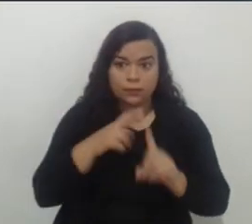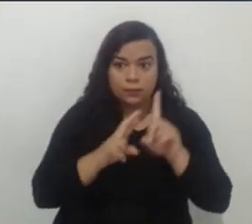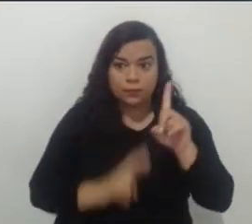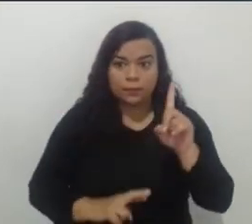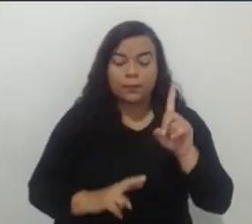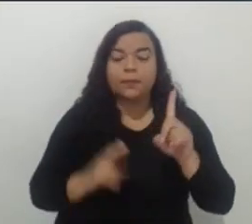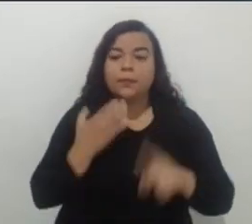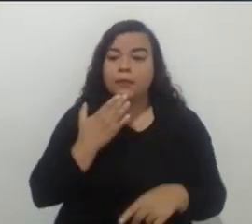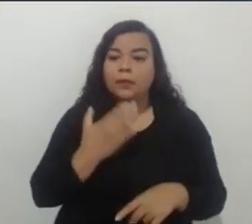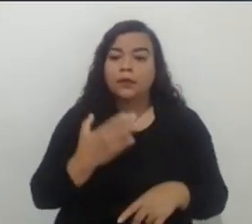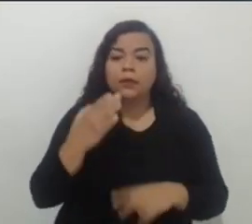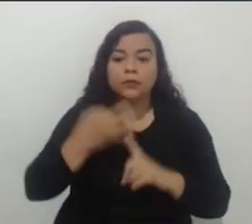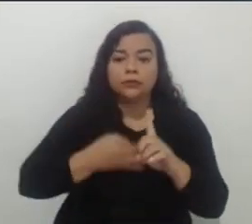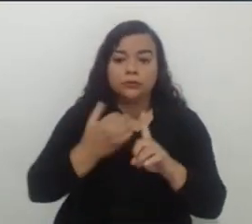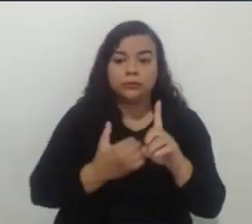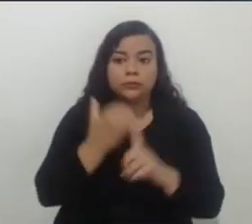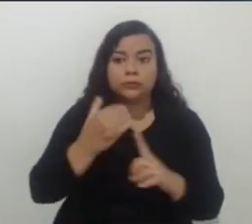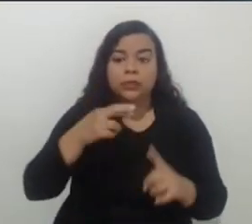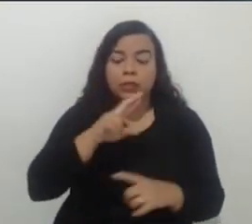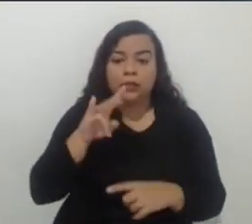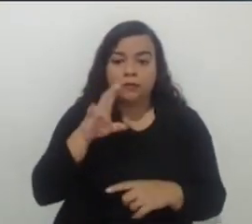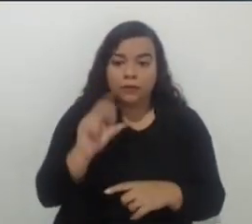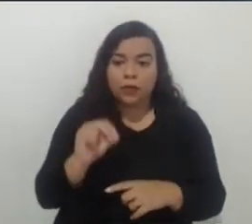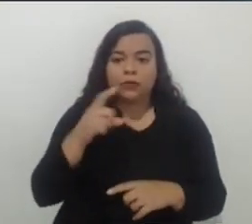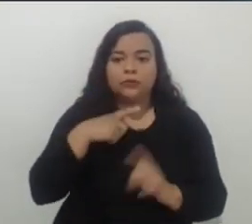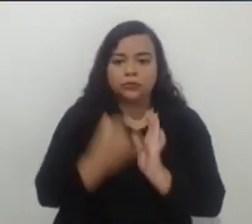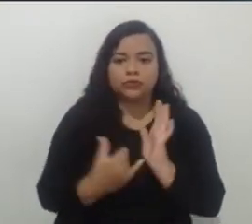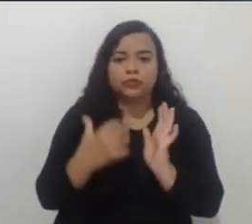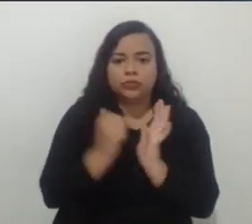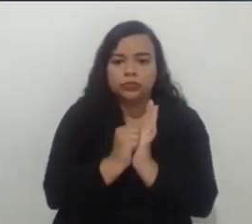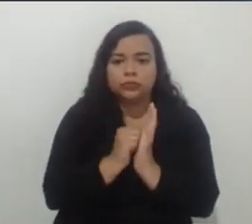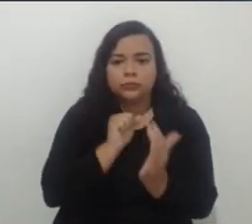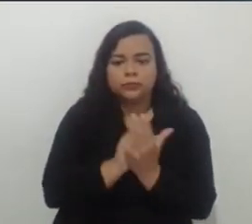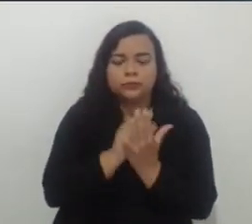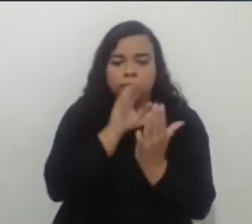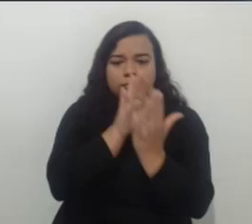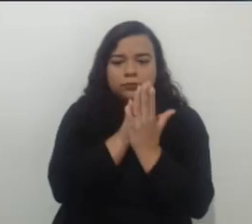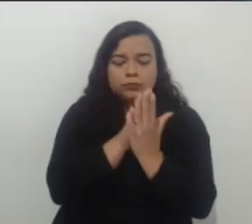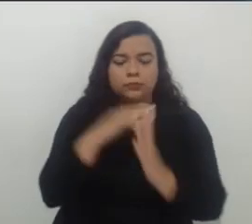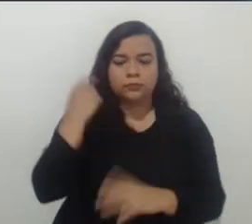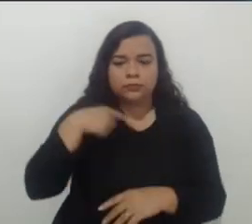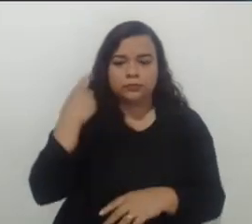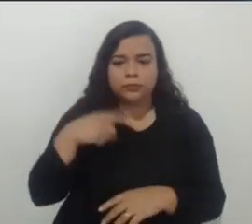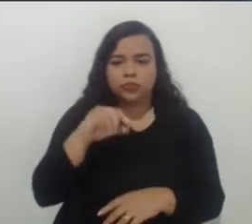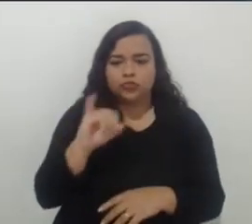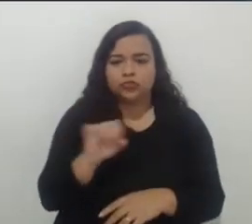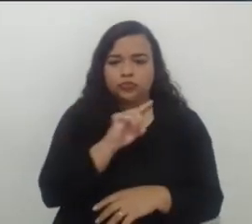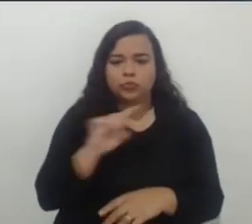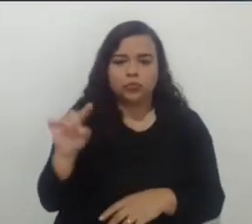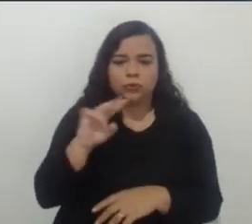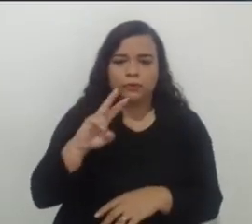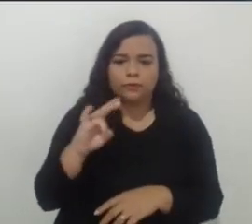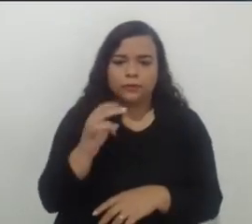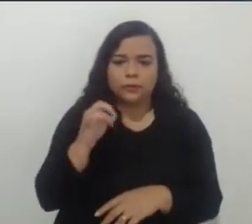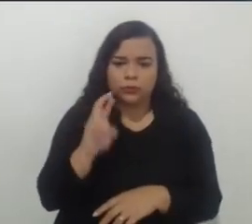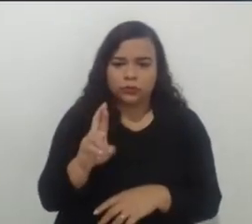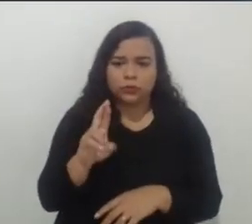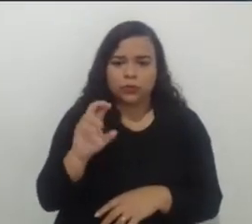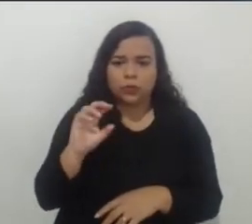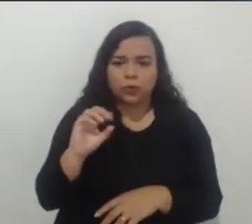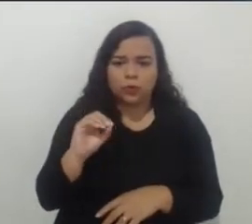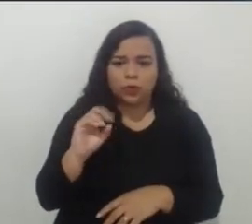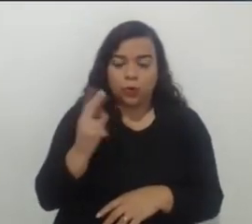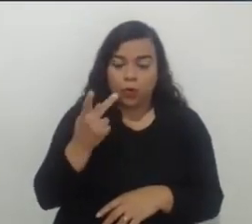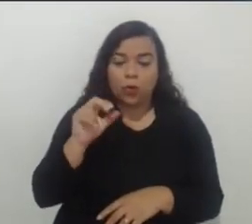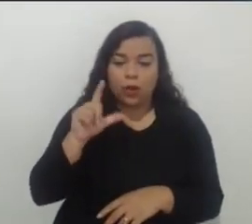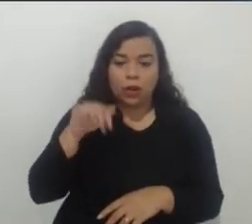Pinheiro. Inscrição para sustentação oral, doutor João Vitor de Holanda Diógenes e doutor Carlos Sérgio